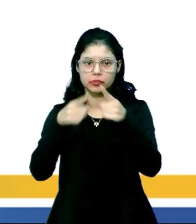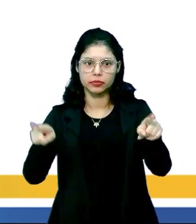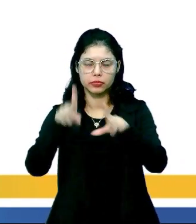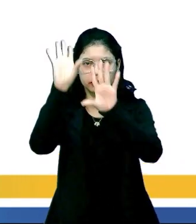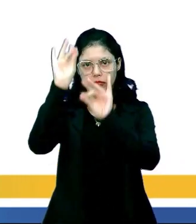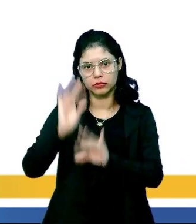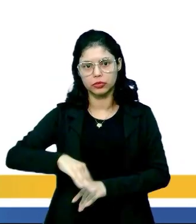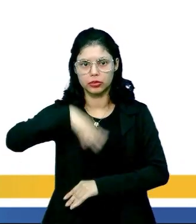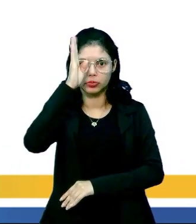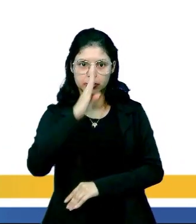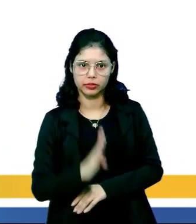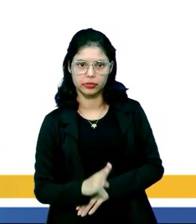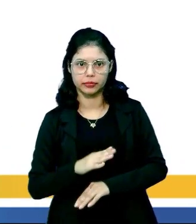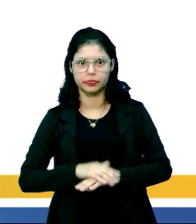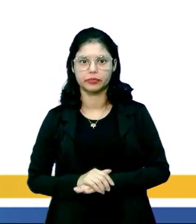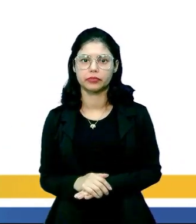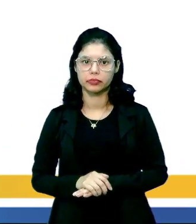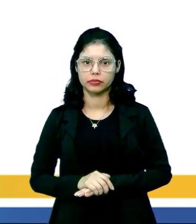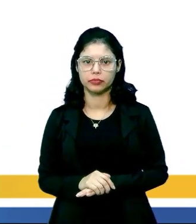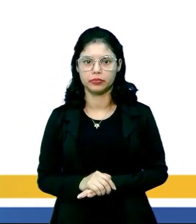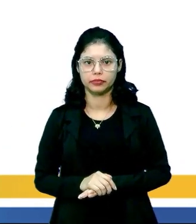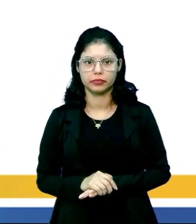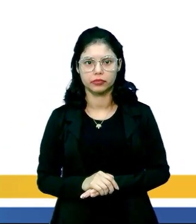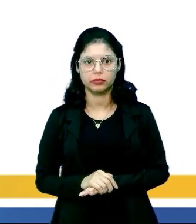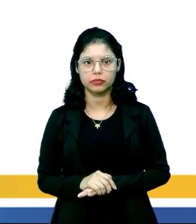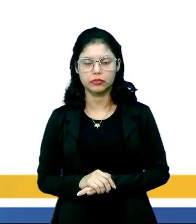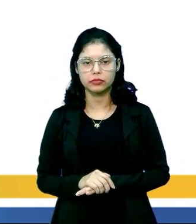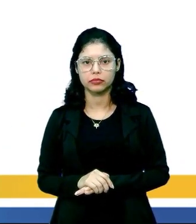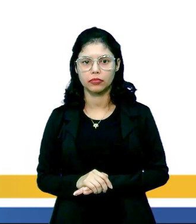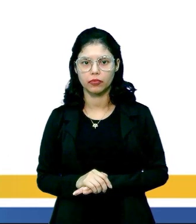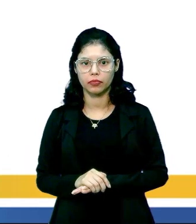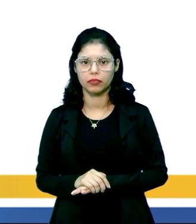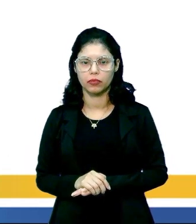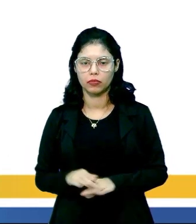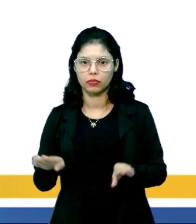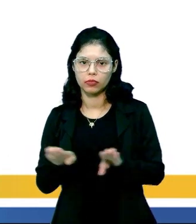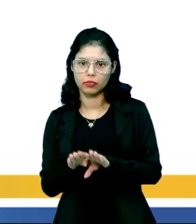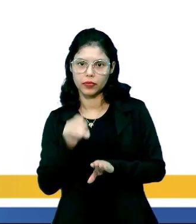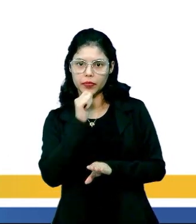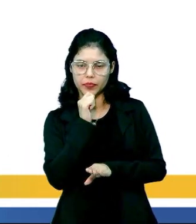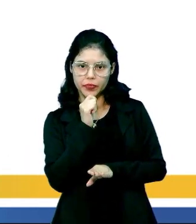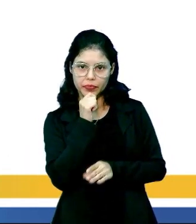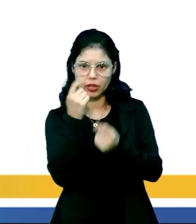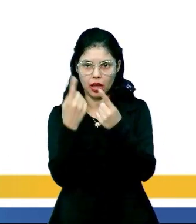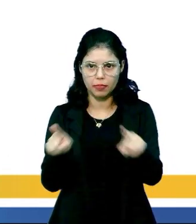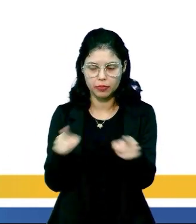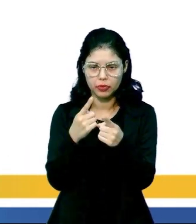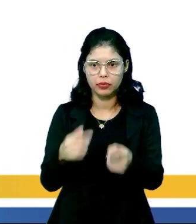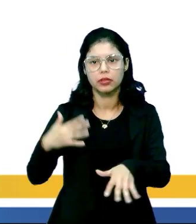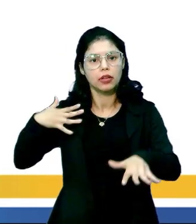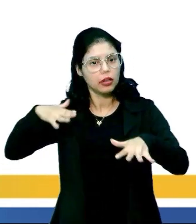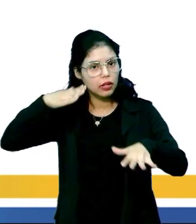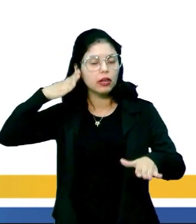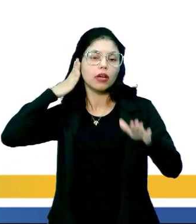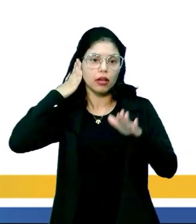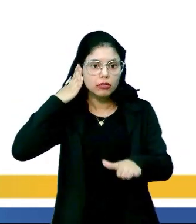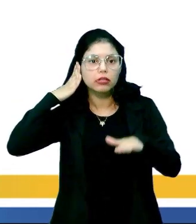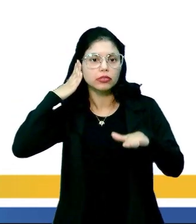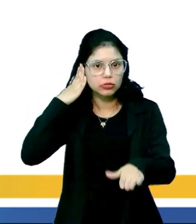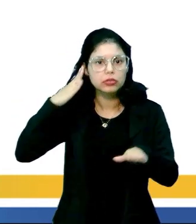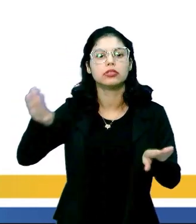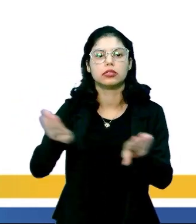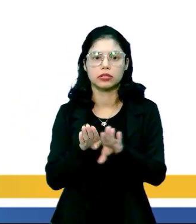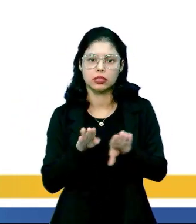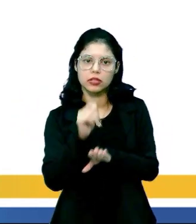is Popular music Style in Brazil the College Country a Mak of Country music